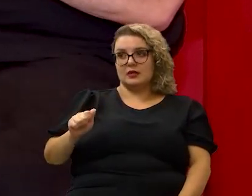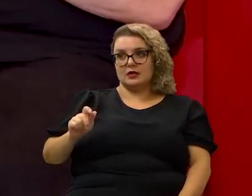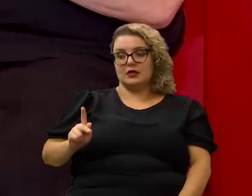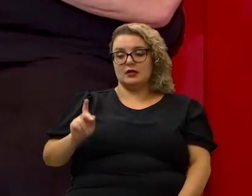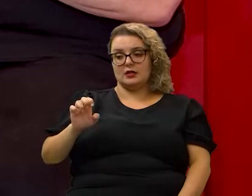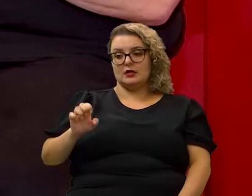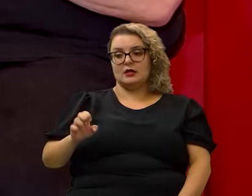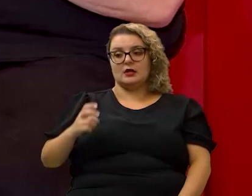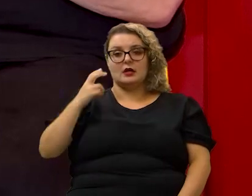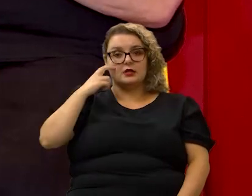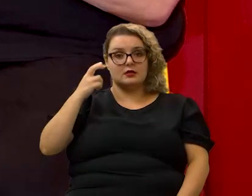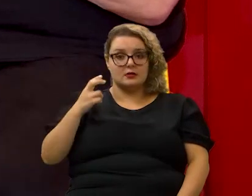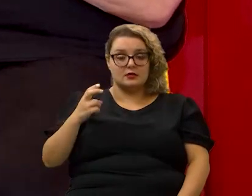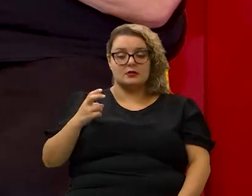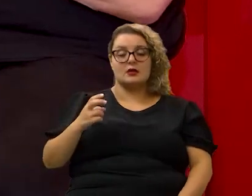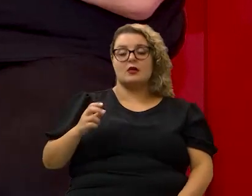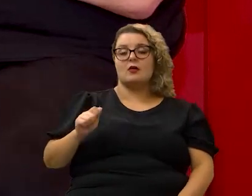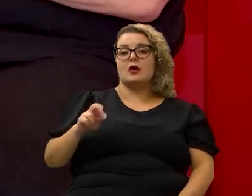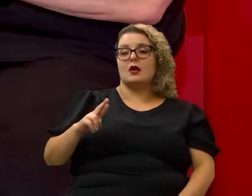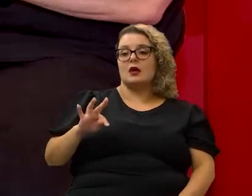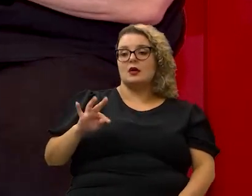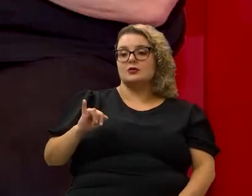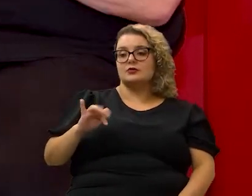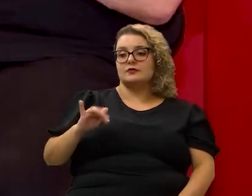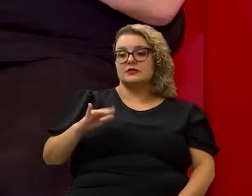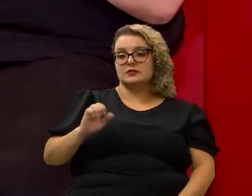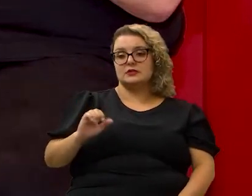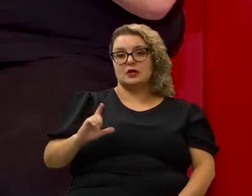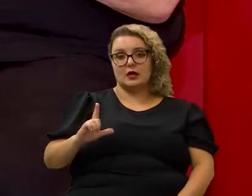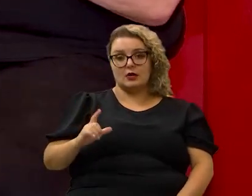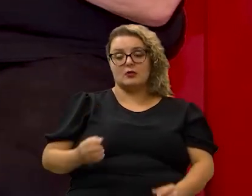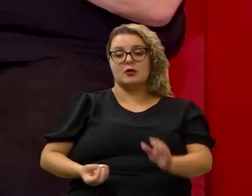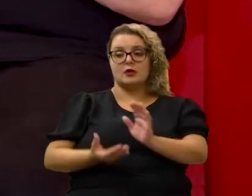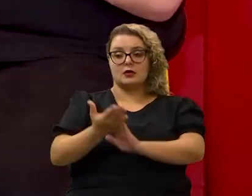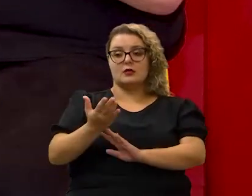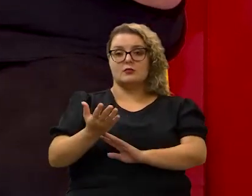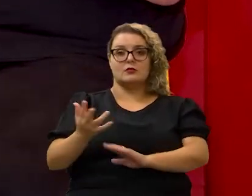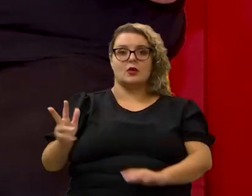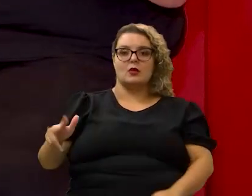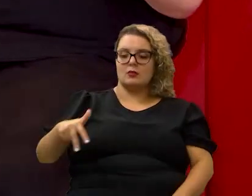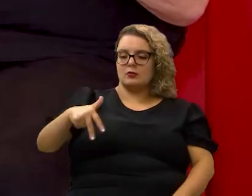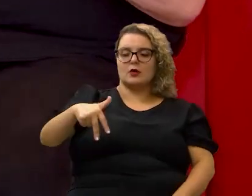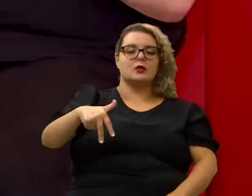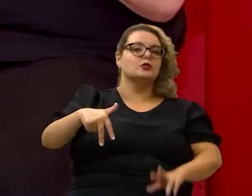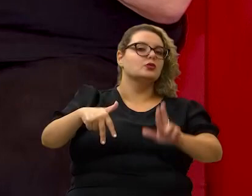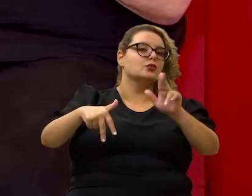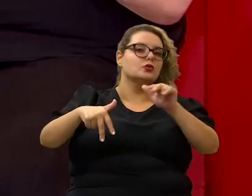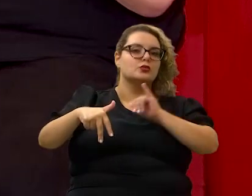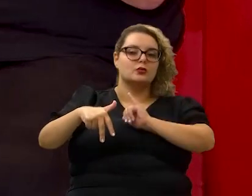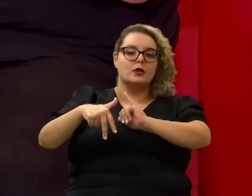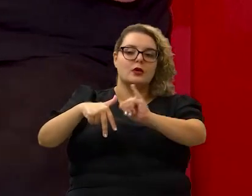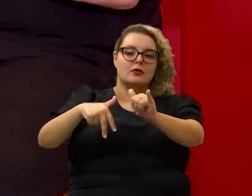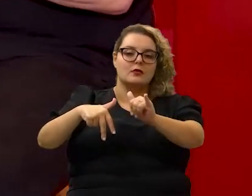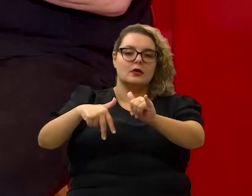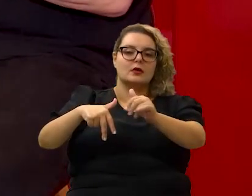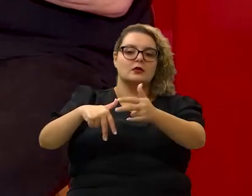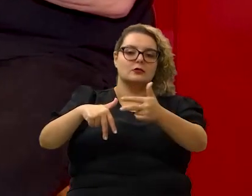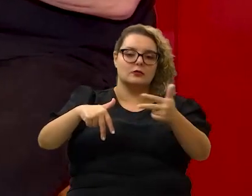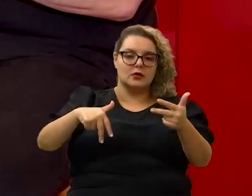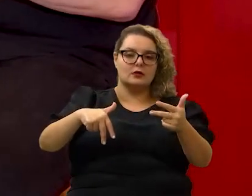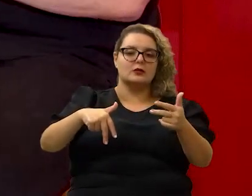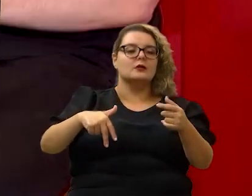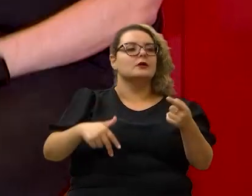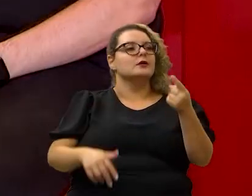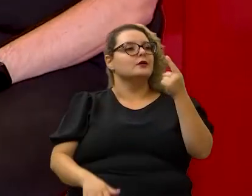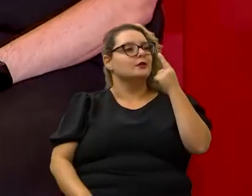artificial cria. Ou seja, manipulação de imagens, colocar uma pessoa que jamais falaria aquilo falando aquilo.